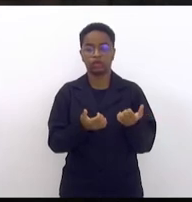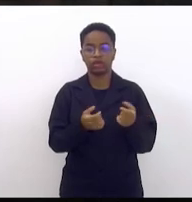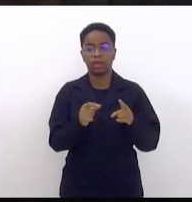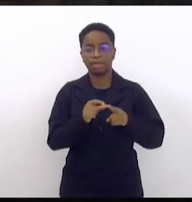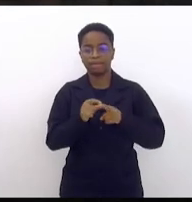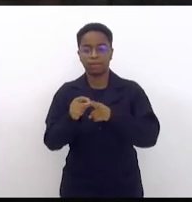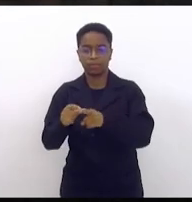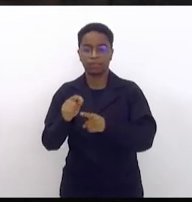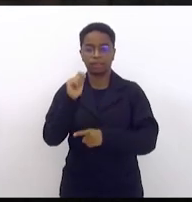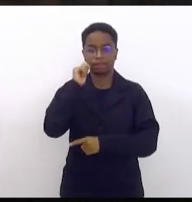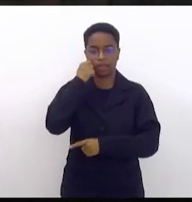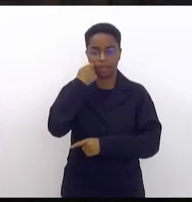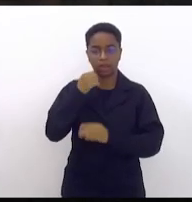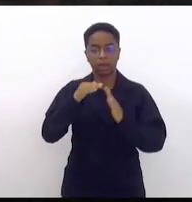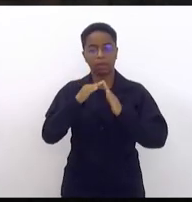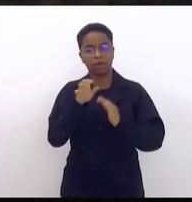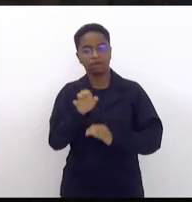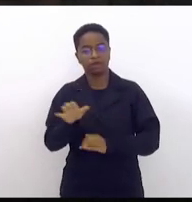juventude